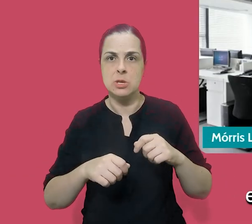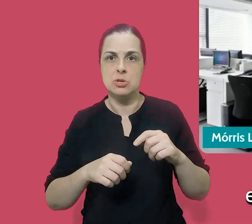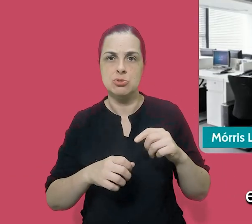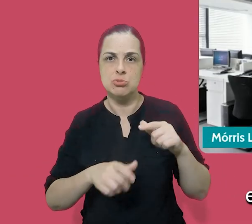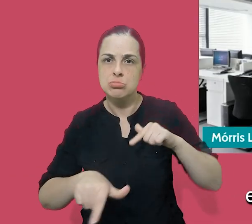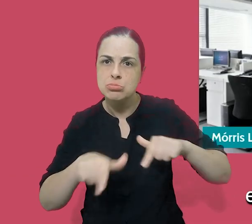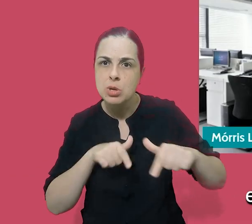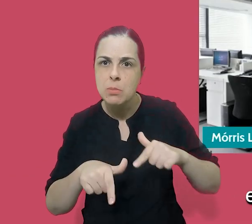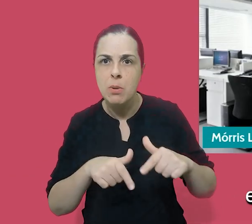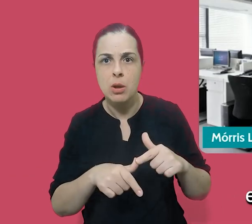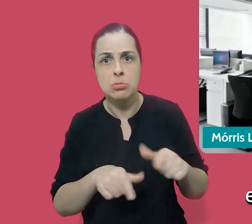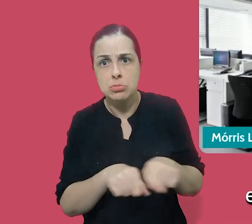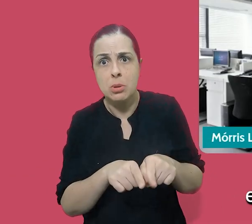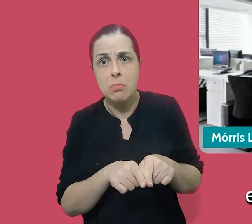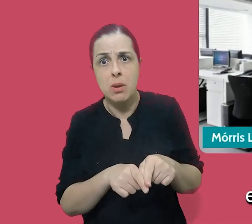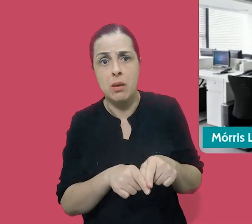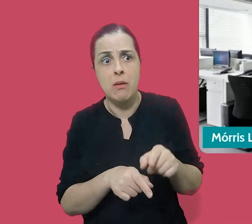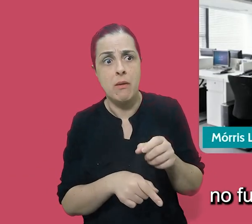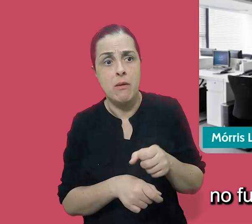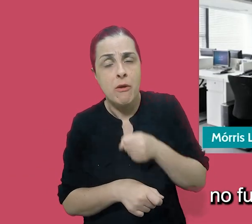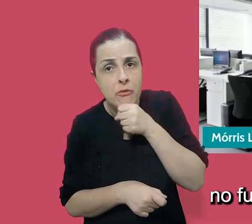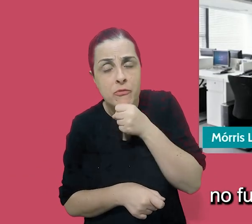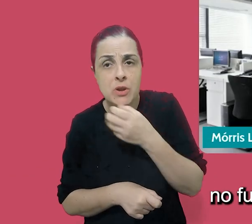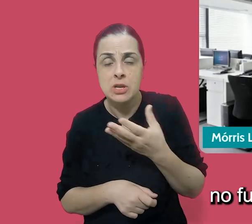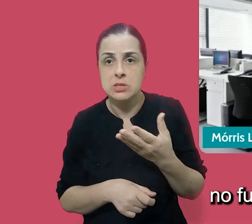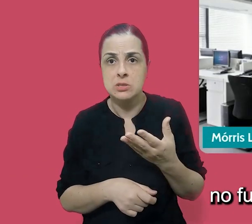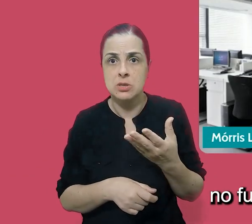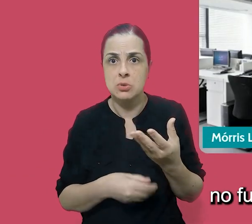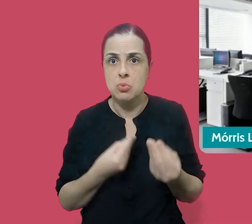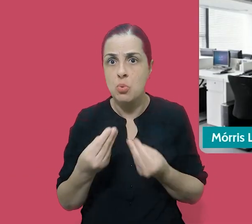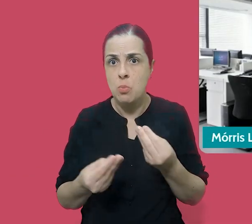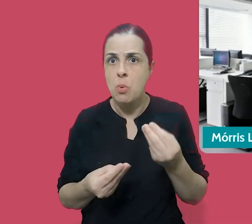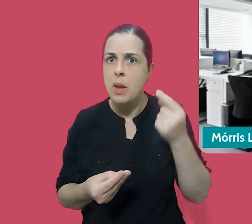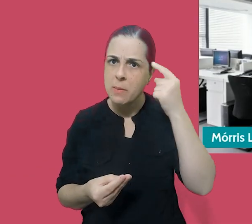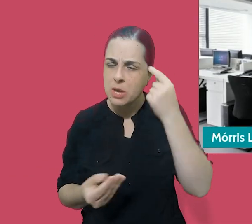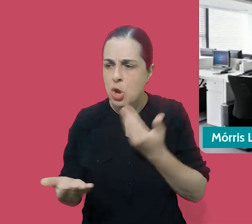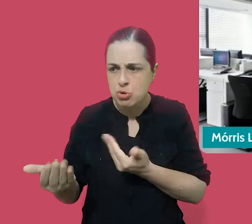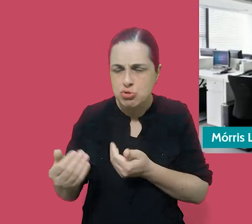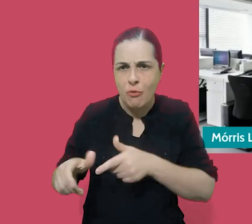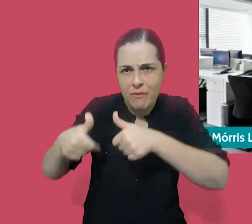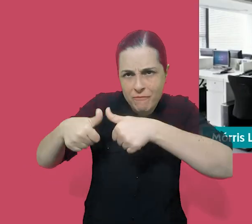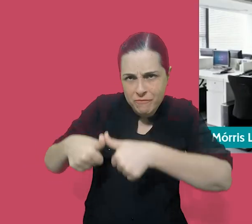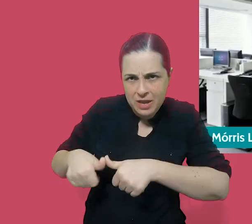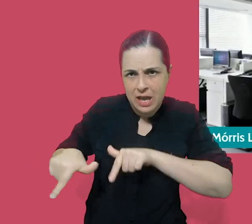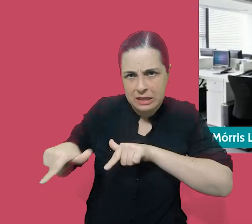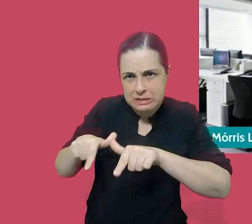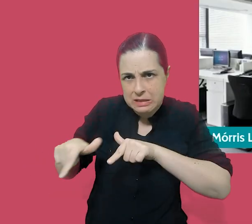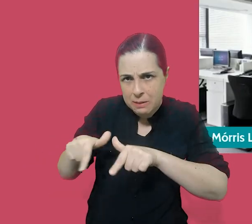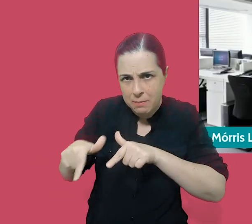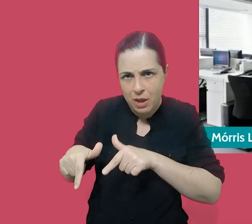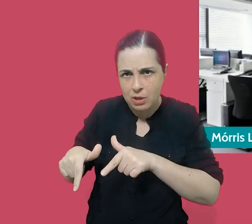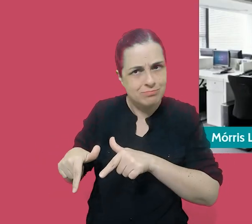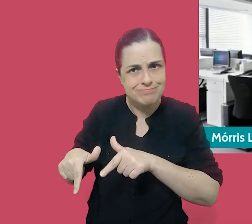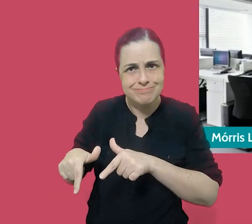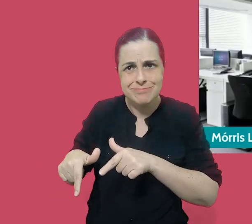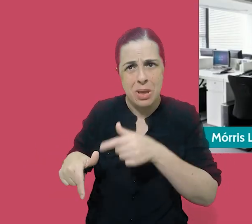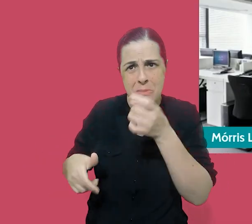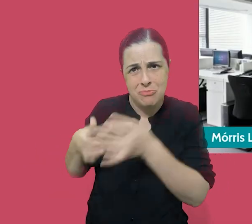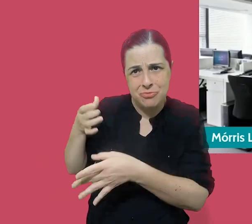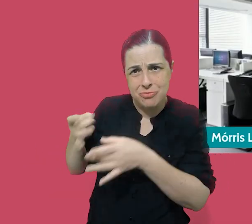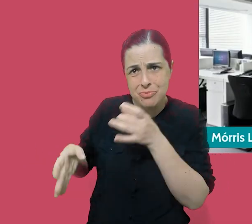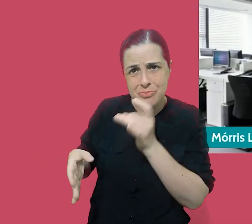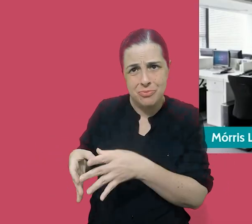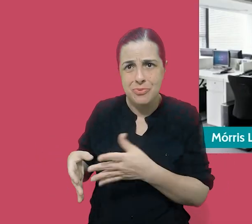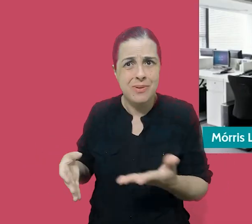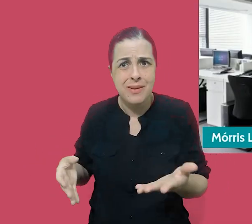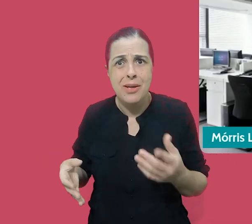Hoje já é difícil para as empresas reter os jovens. No futuro vai ser ainda mais difícil. Vai ter cada vez menos jovens. A força de trabalho